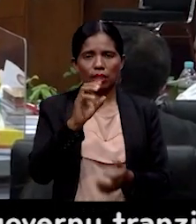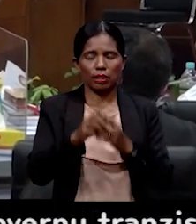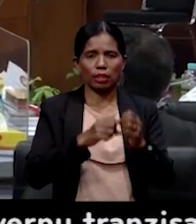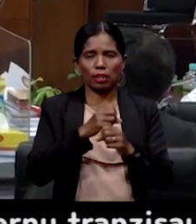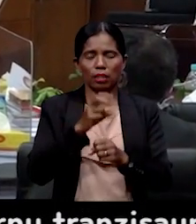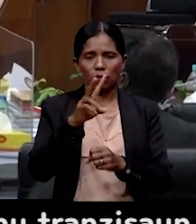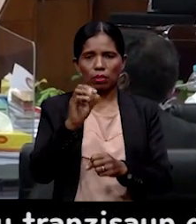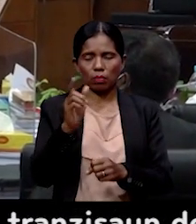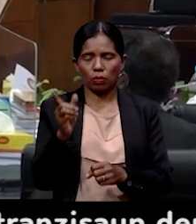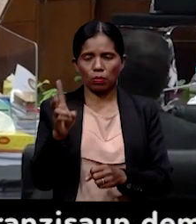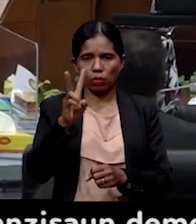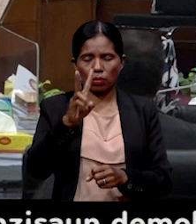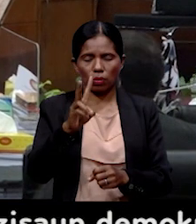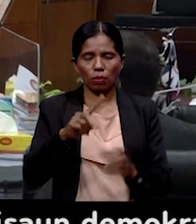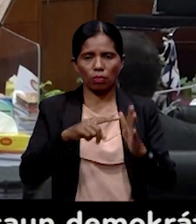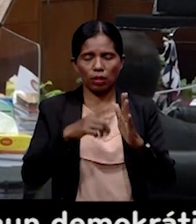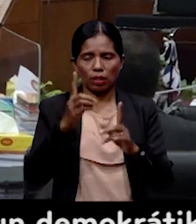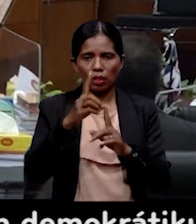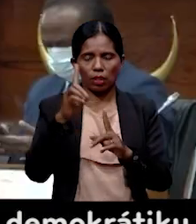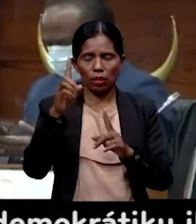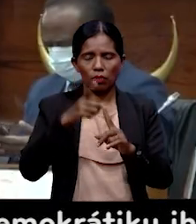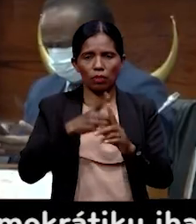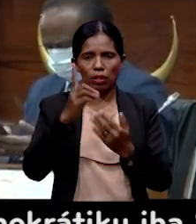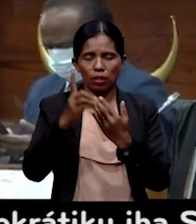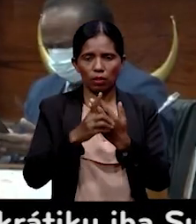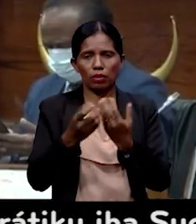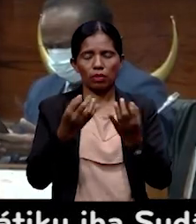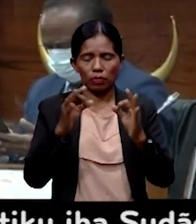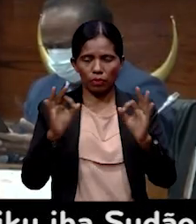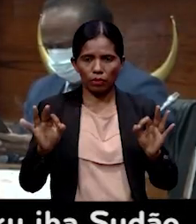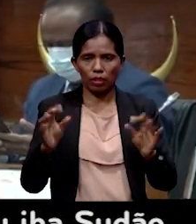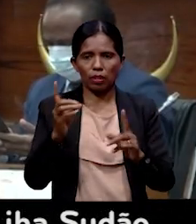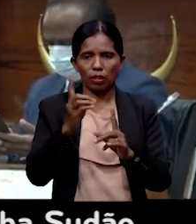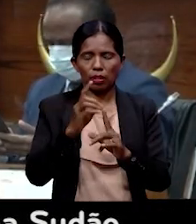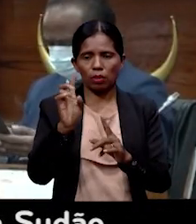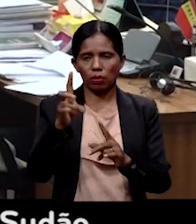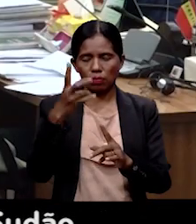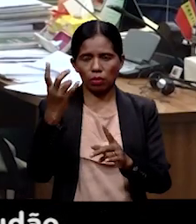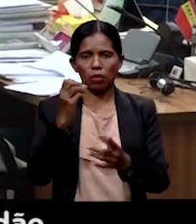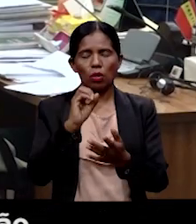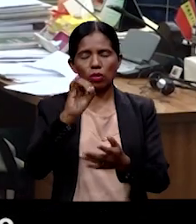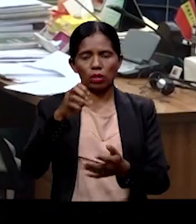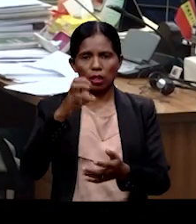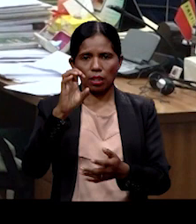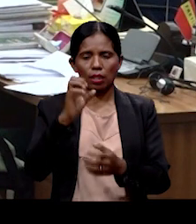hahu ihalorong ida fulane, no se termine ihalorong sanulu resin hitu. Orçamento geral estado batina rinrua